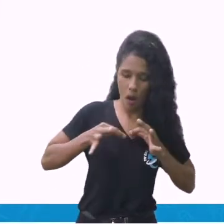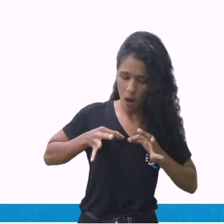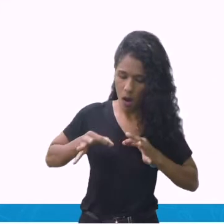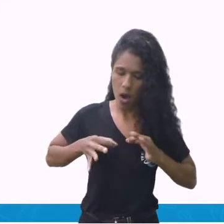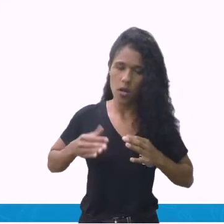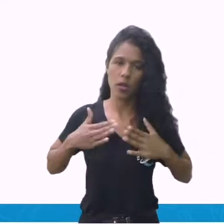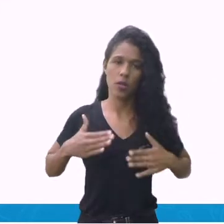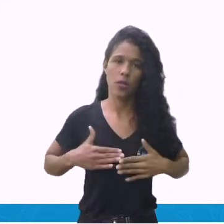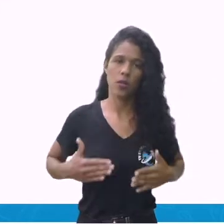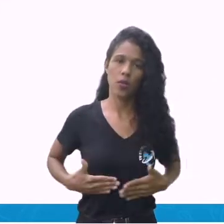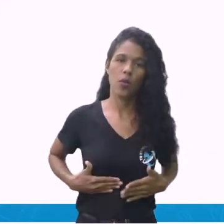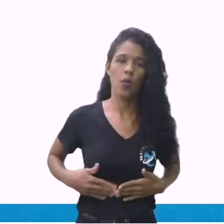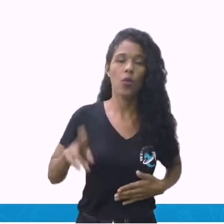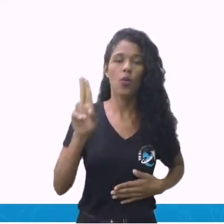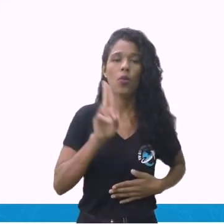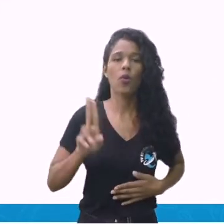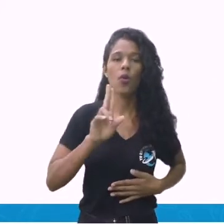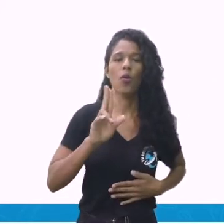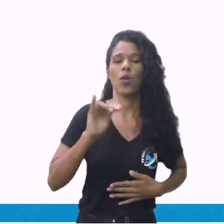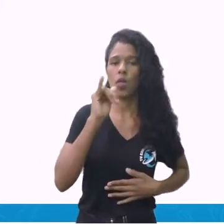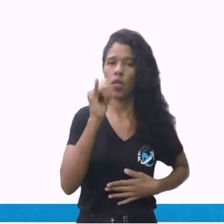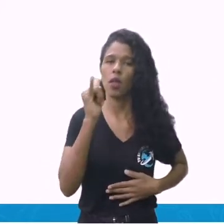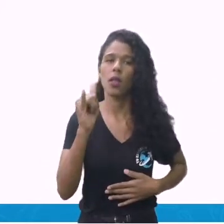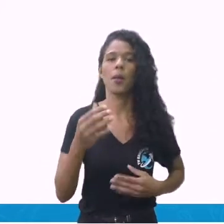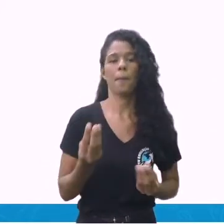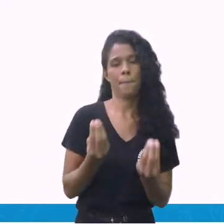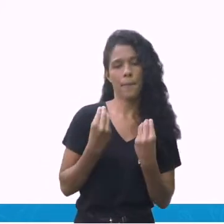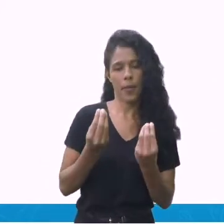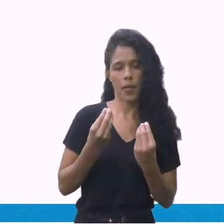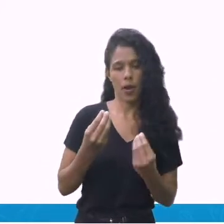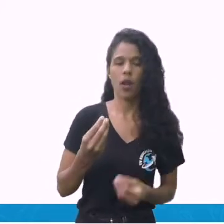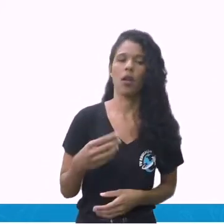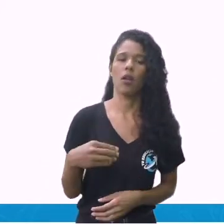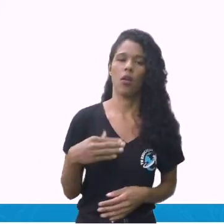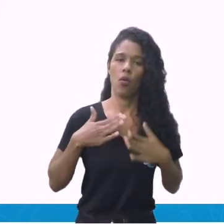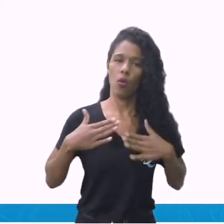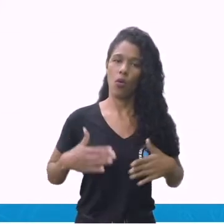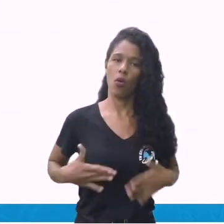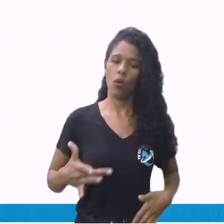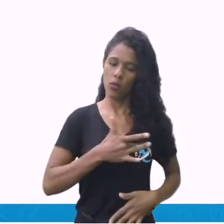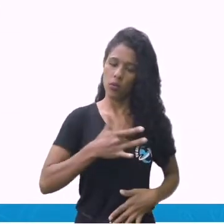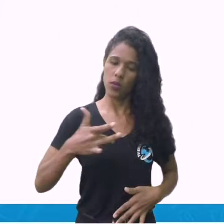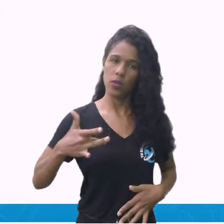para manter o nosso corpo vivo. Então, vamos ver passo a passo.